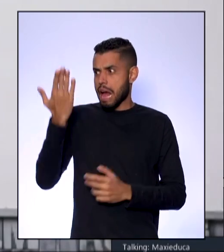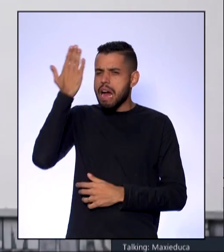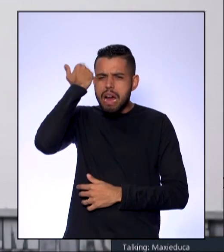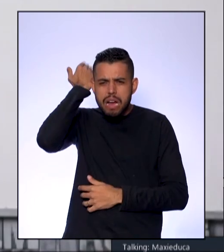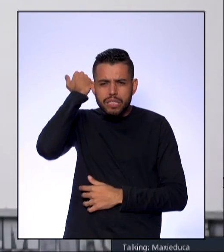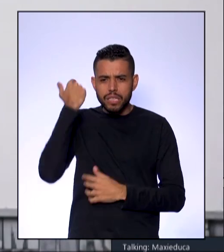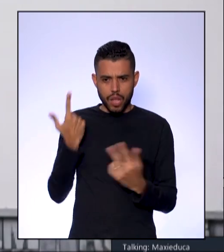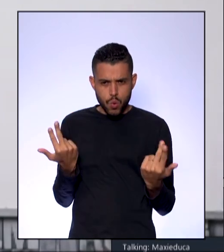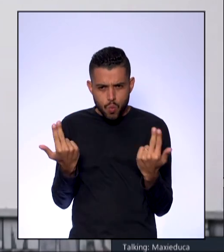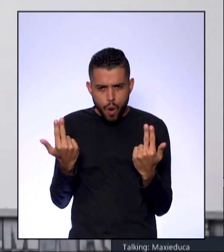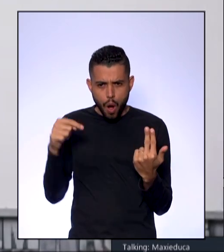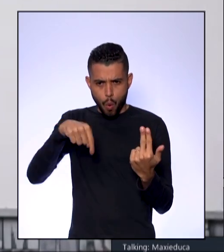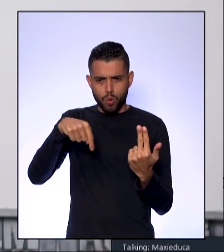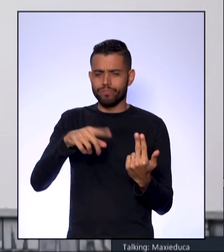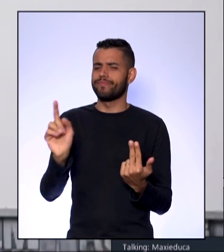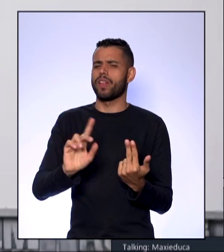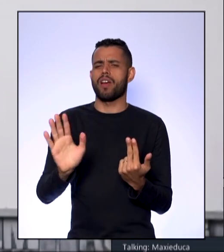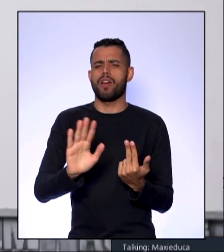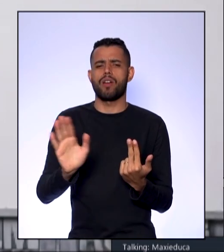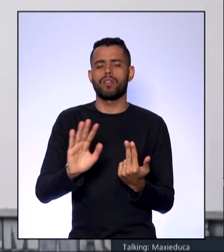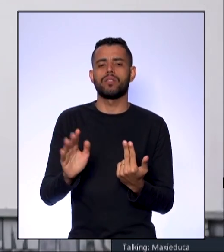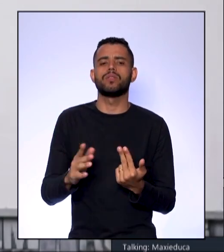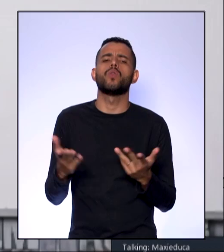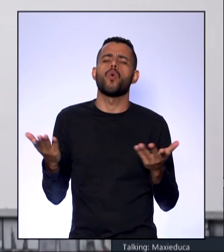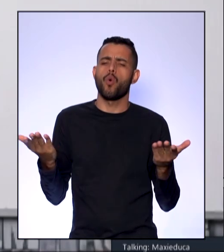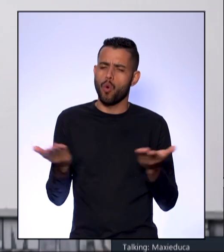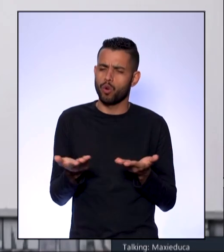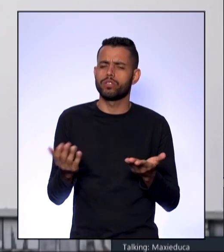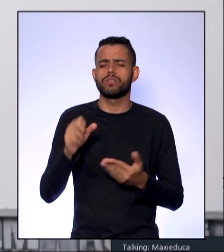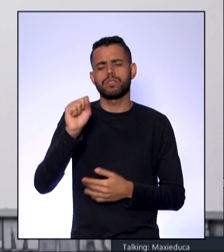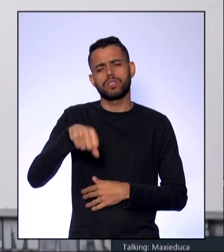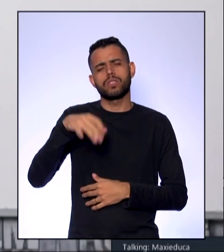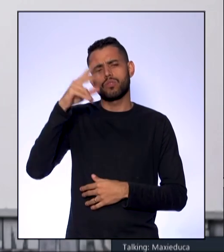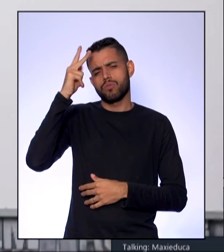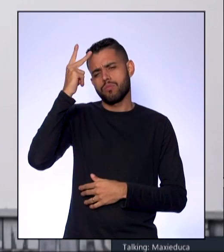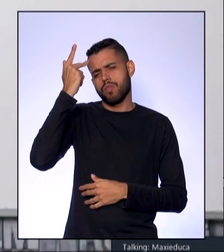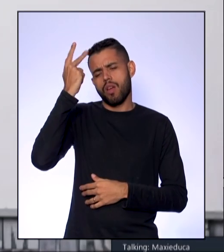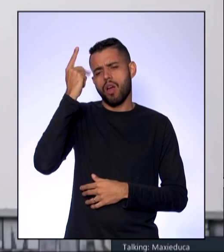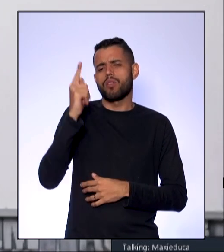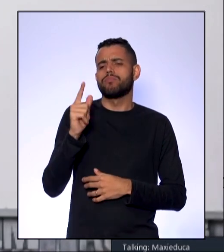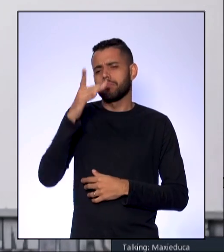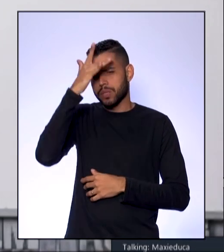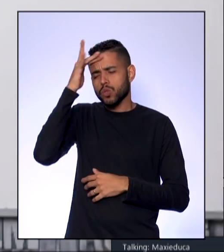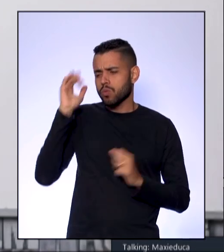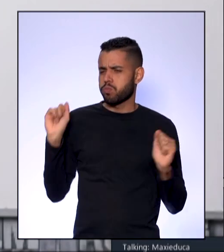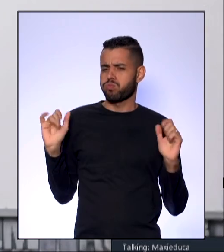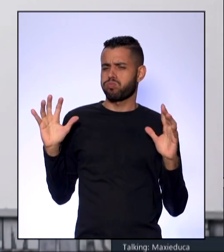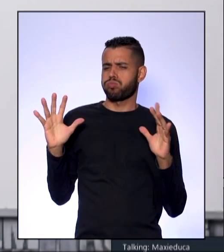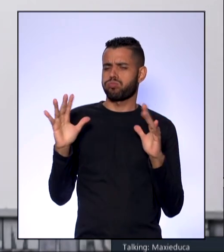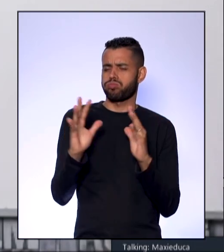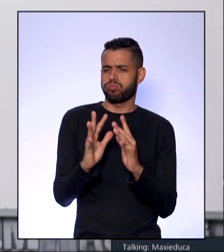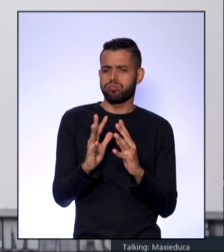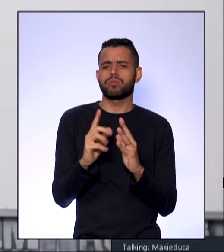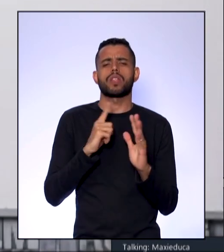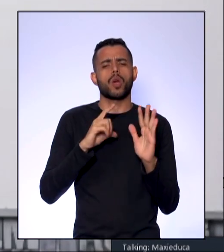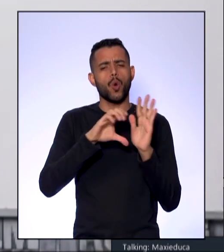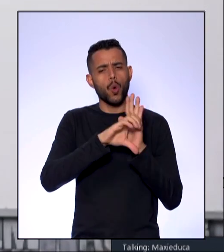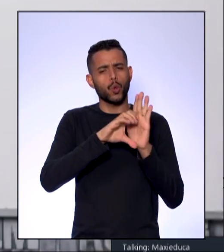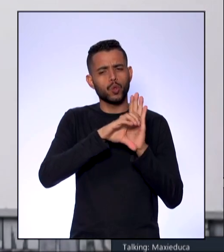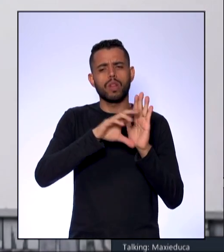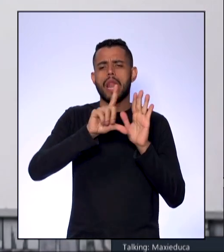Hoje nós temos agrupamentos humanos regimentados por uma Constituição, esta aglomeração humana tem toda